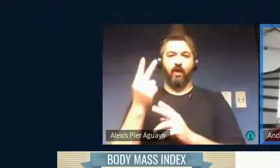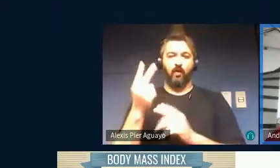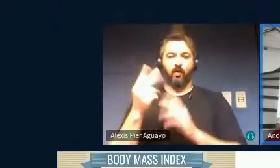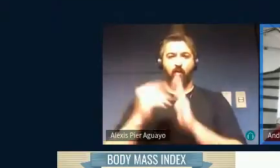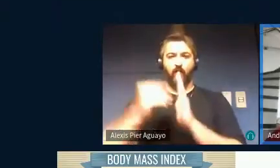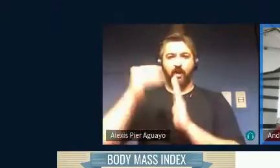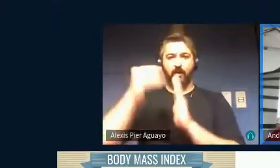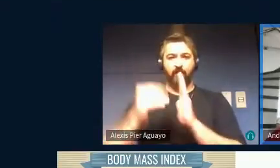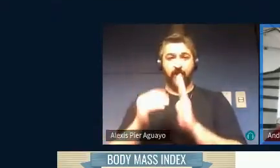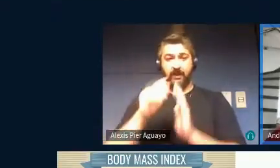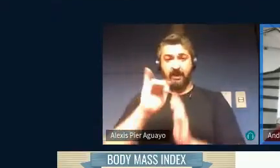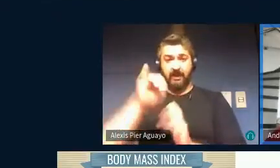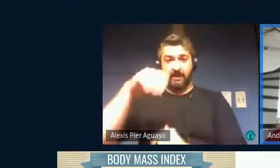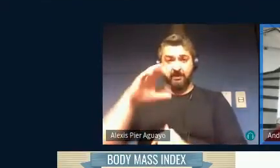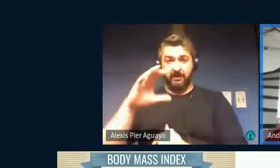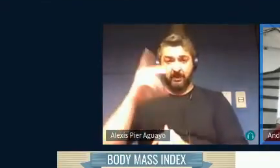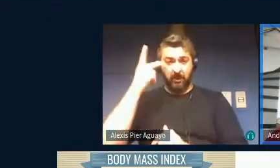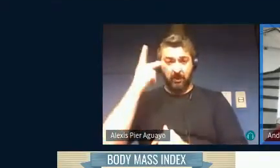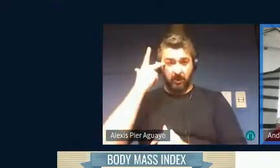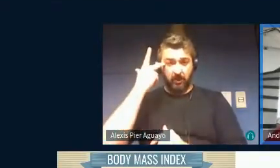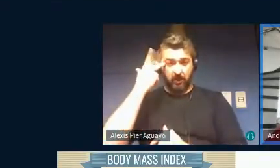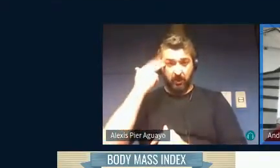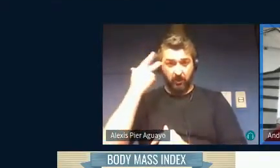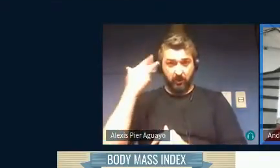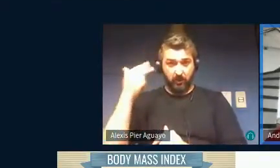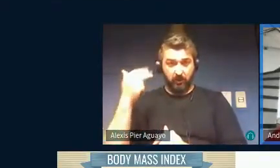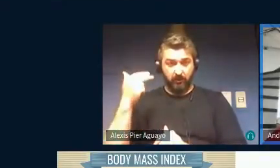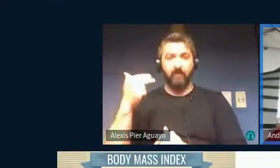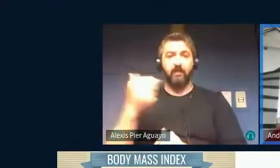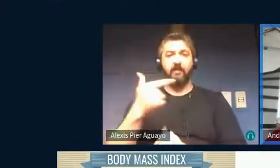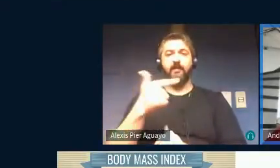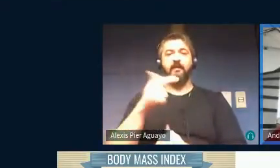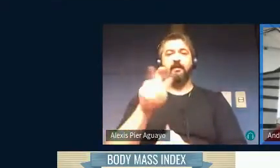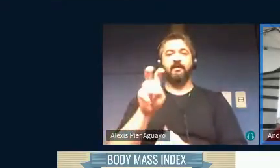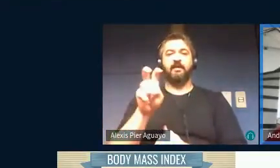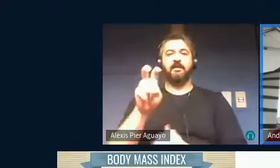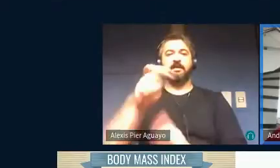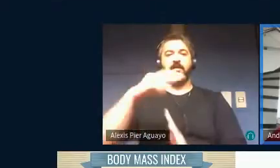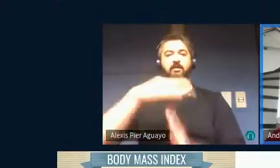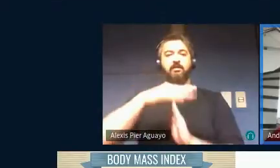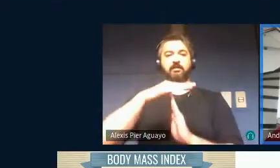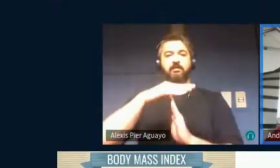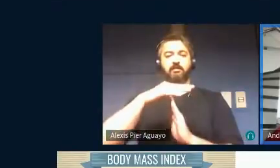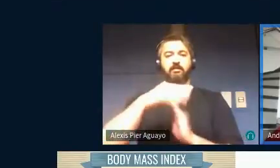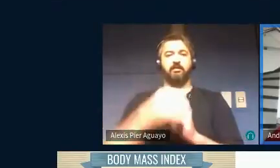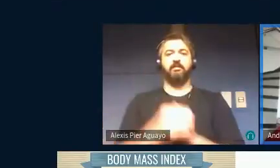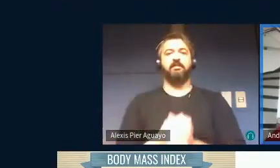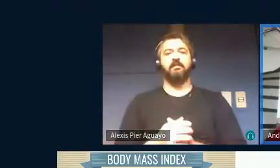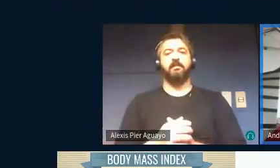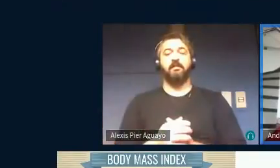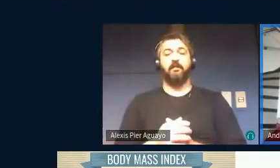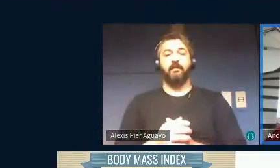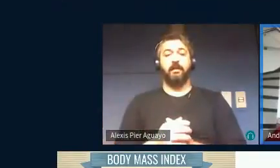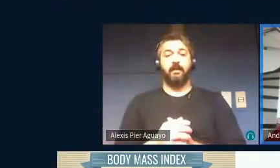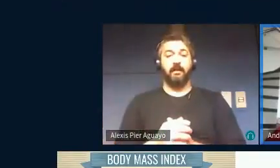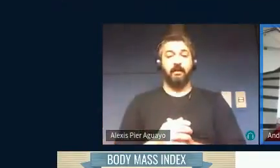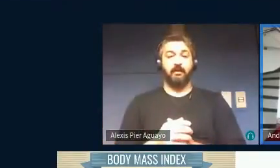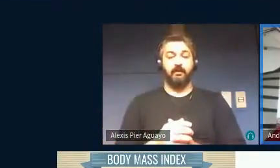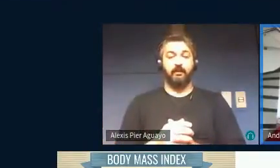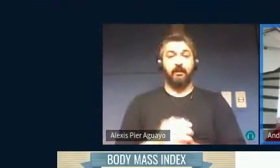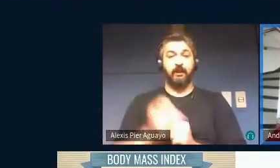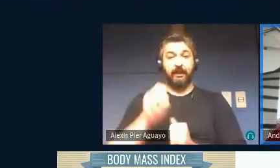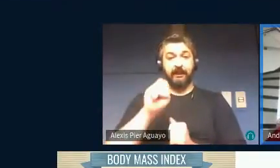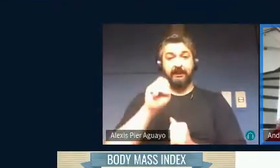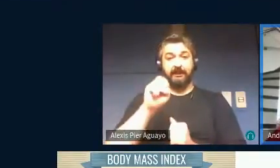eles vão ter um valor de IMC menor do que 25, tá aqui o verdinho. Quando a gente tem um índice, quando